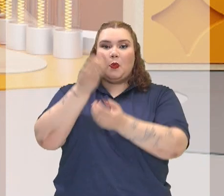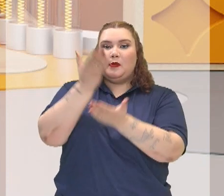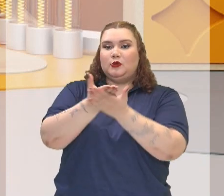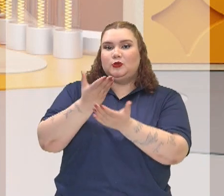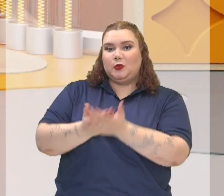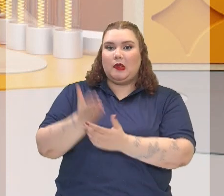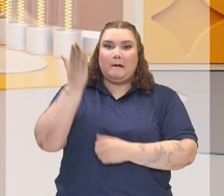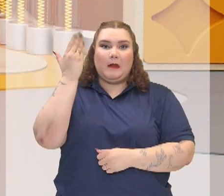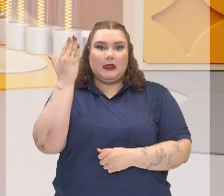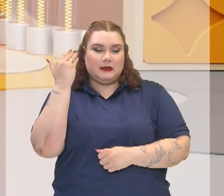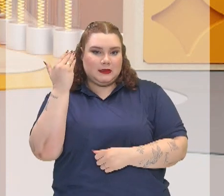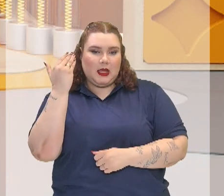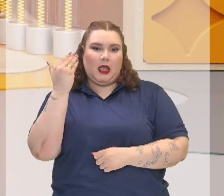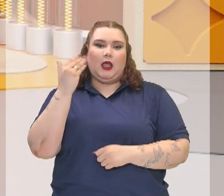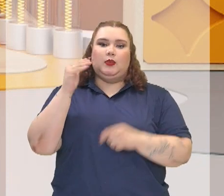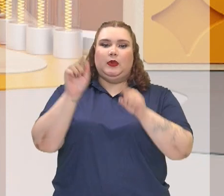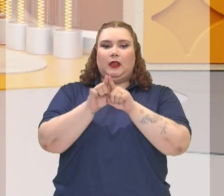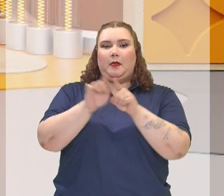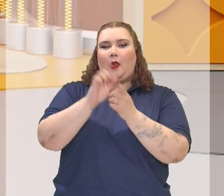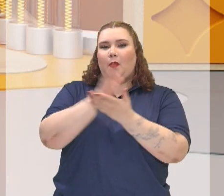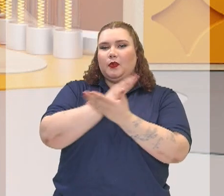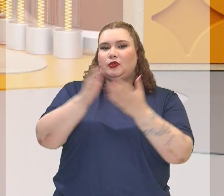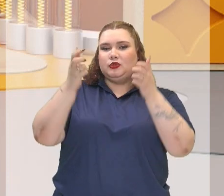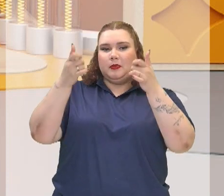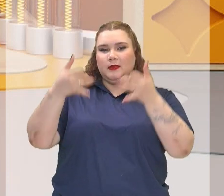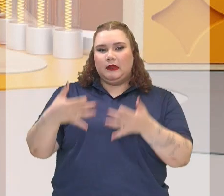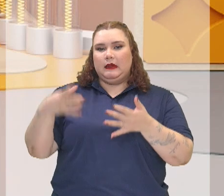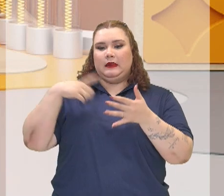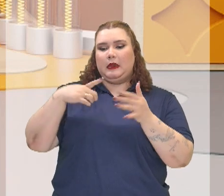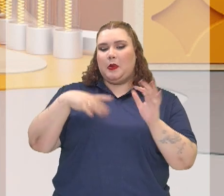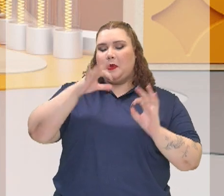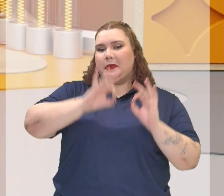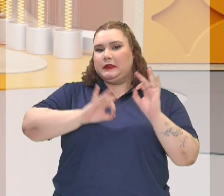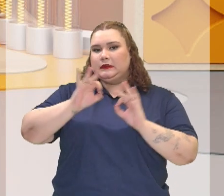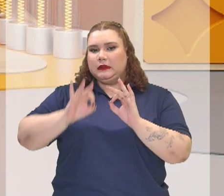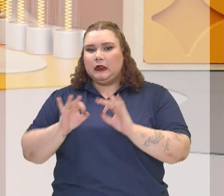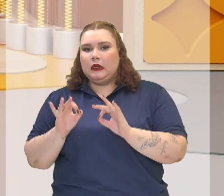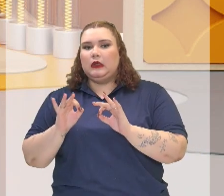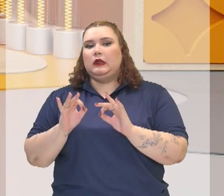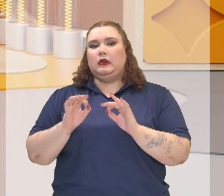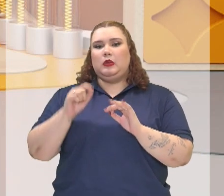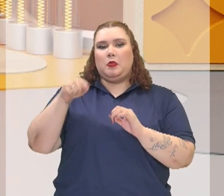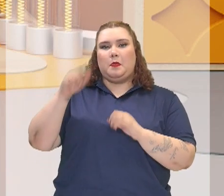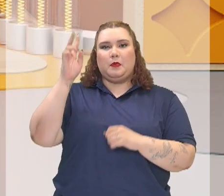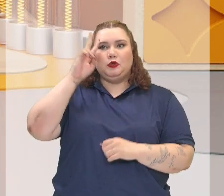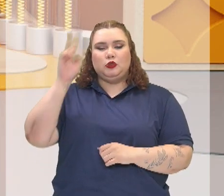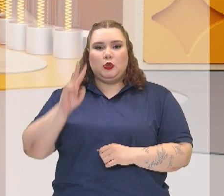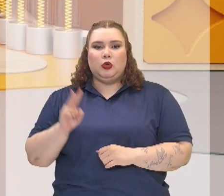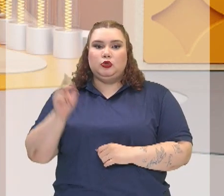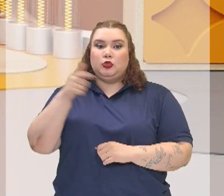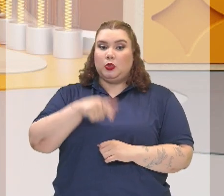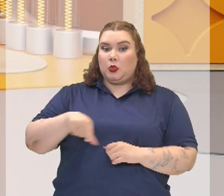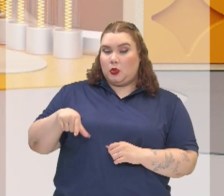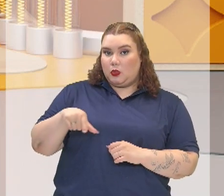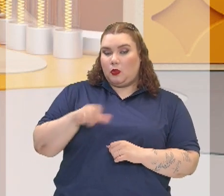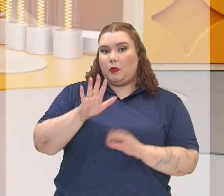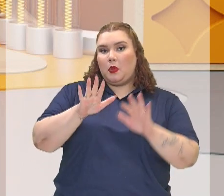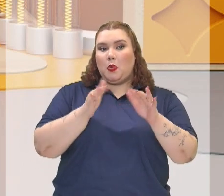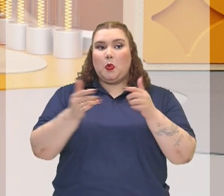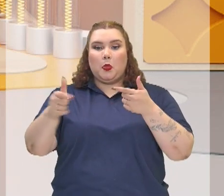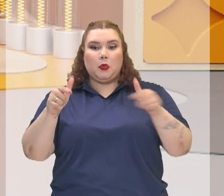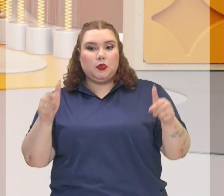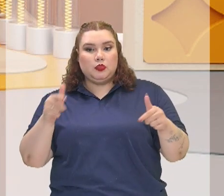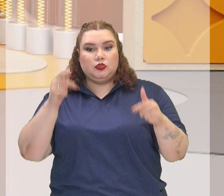o passado. Alguns dizem que estão construindo, né, o passado de novo. Outros